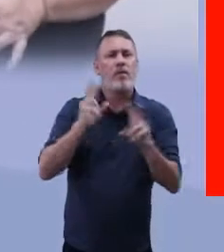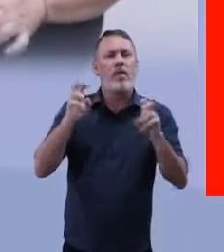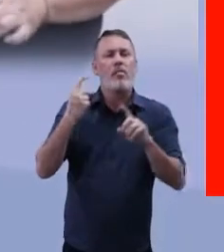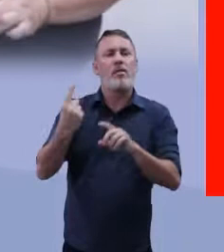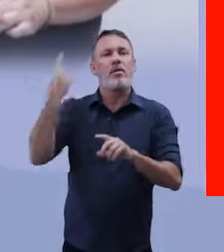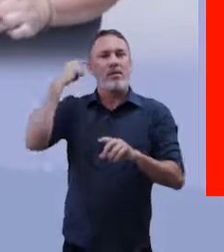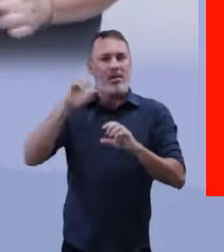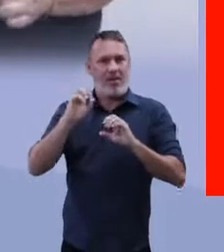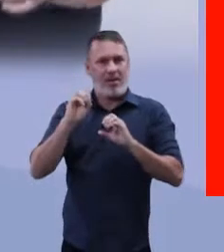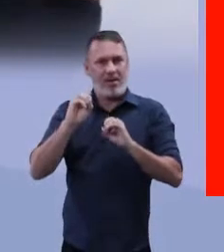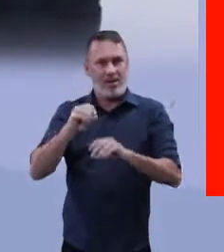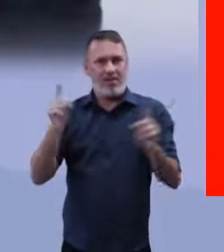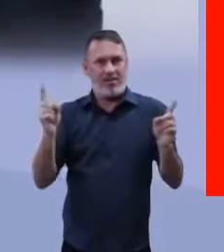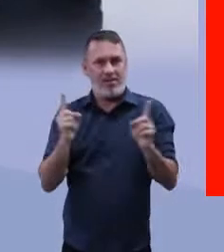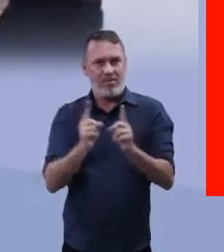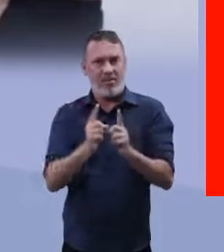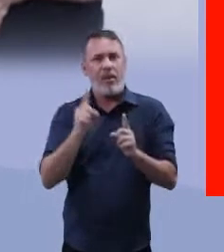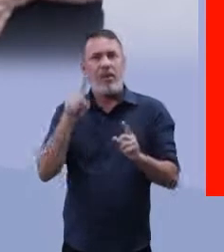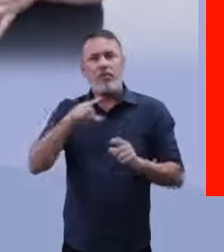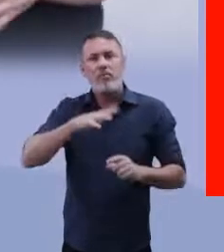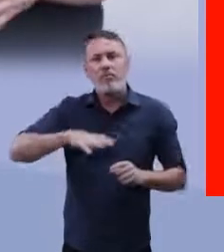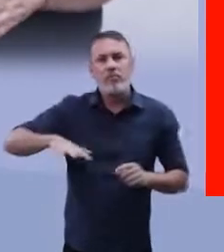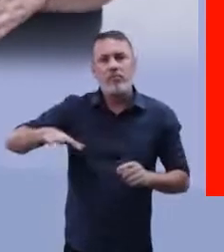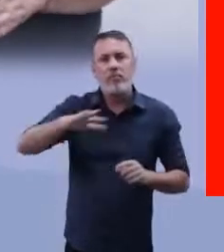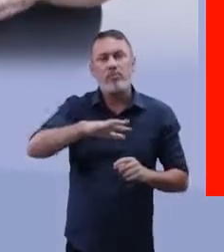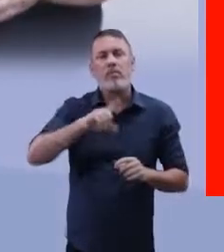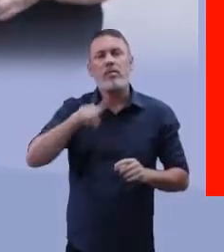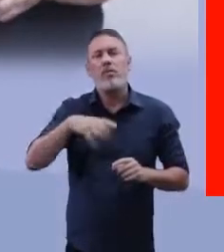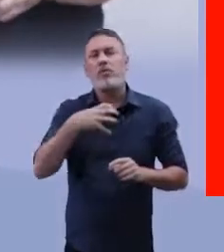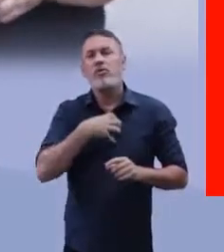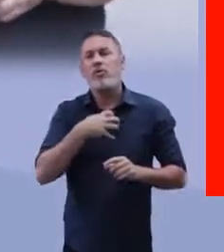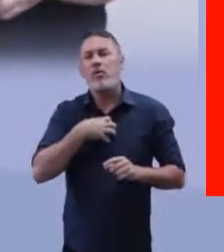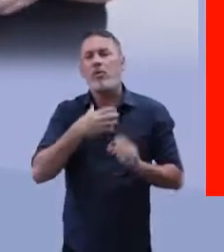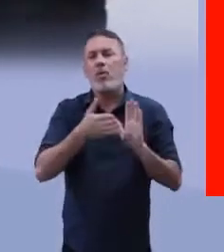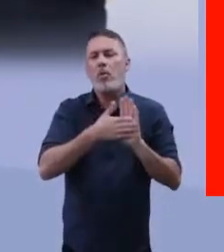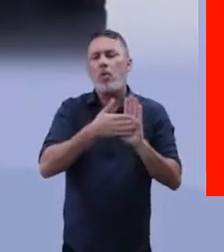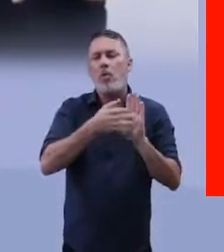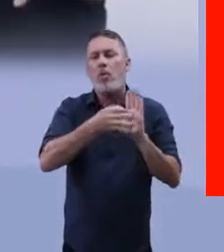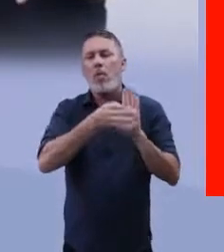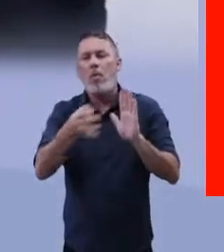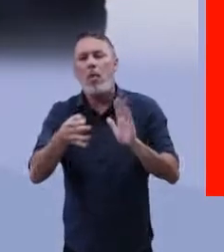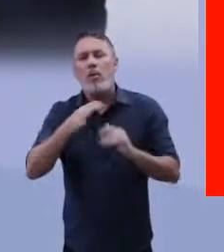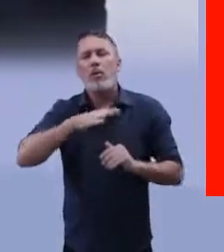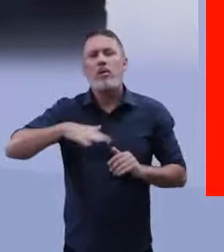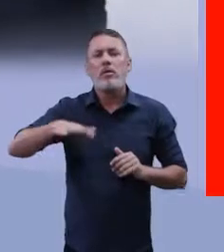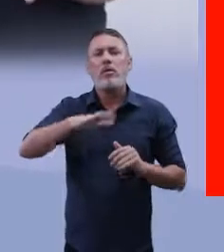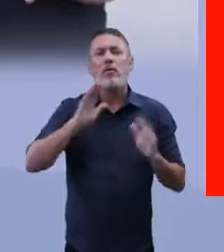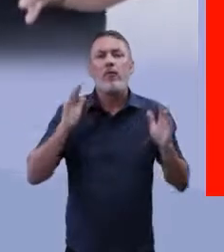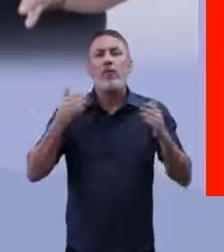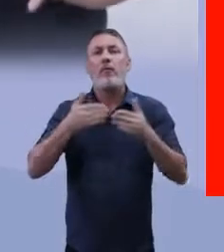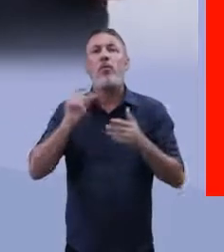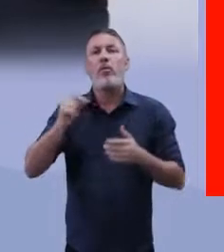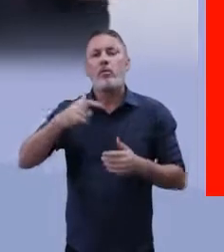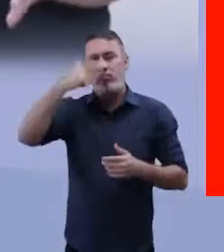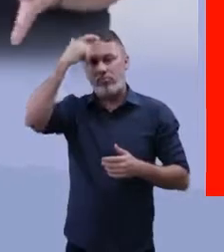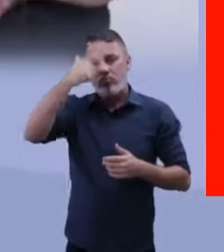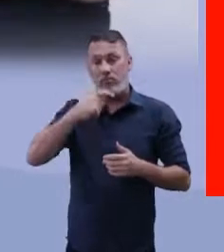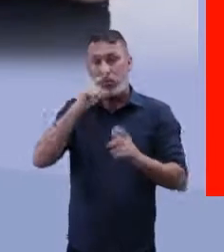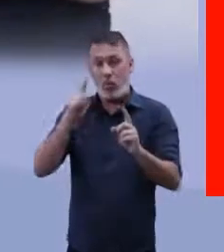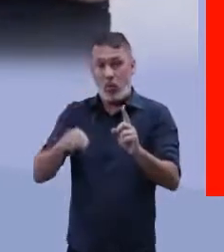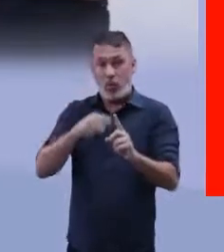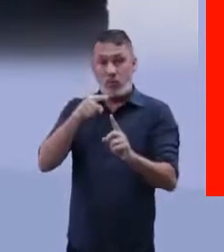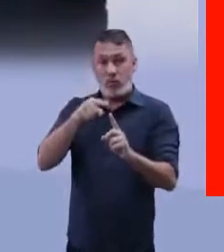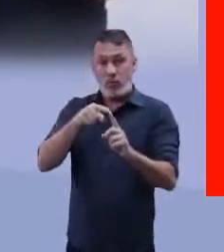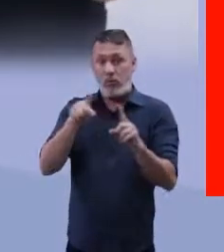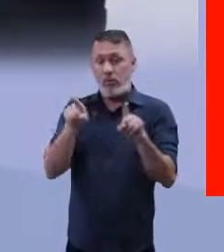do parnasianismo. O parnasianismo cultuava a forma. A proposta era ser impessoal,